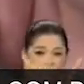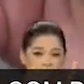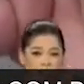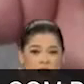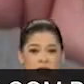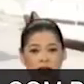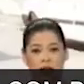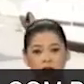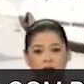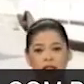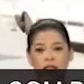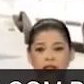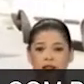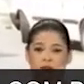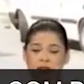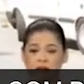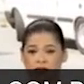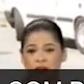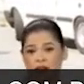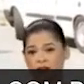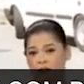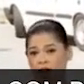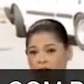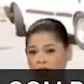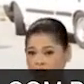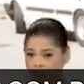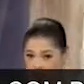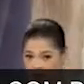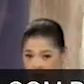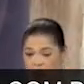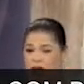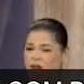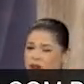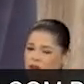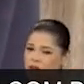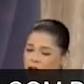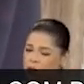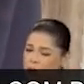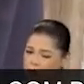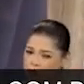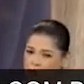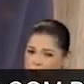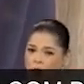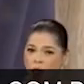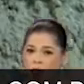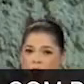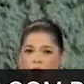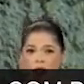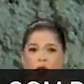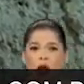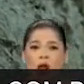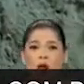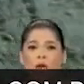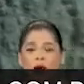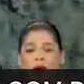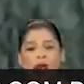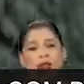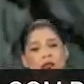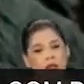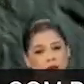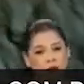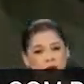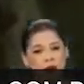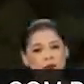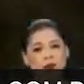de São Bernardo do Campo faz esta semana uma série de mutirões pelos bairros da cidade. Até agora, já